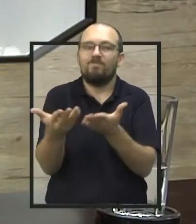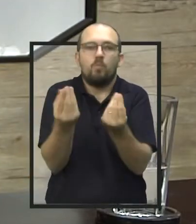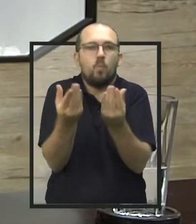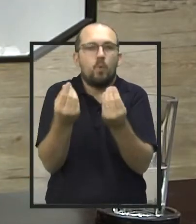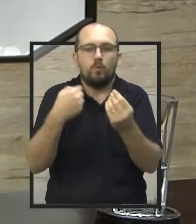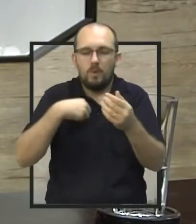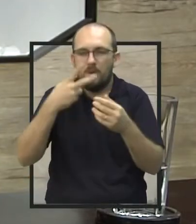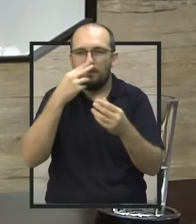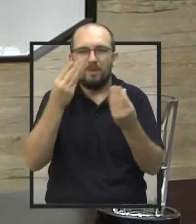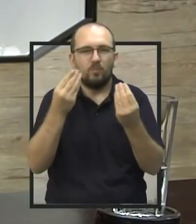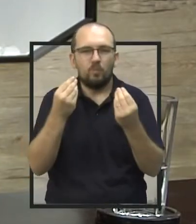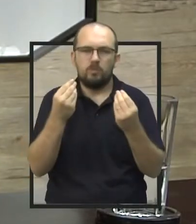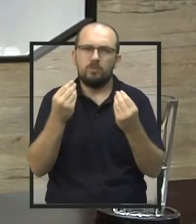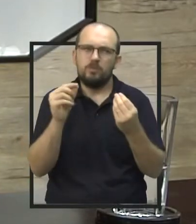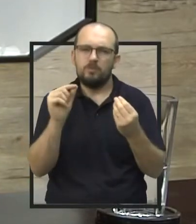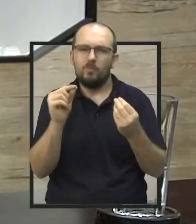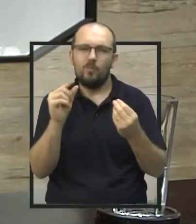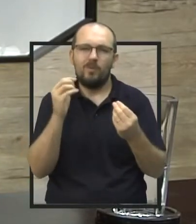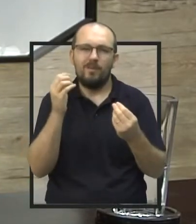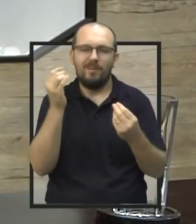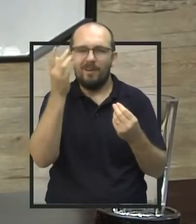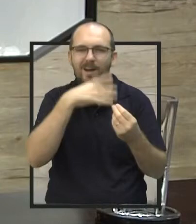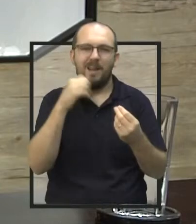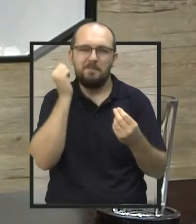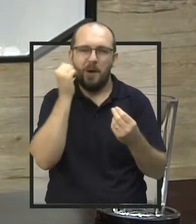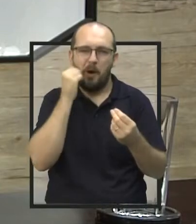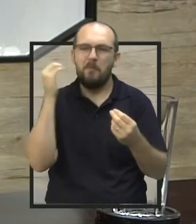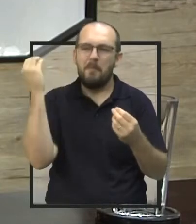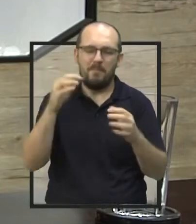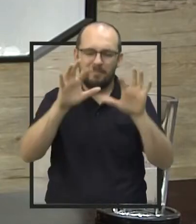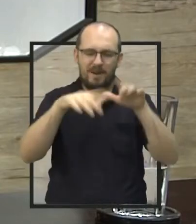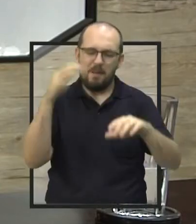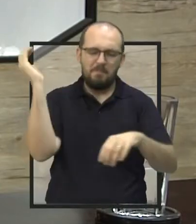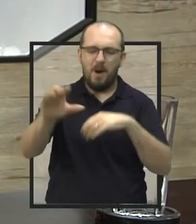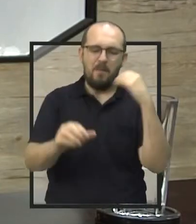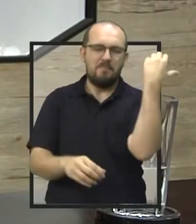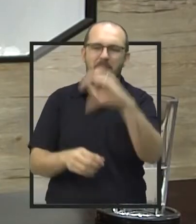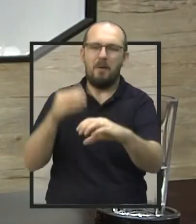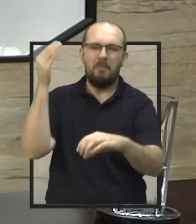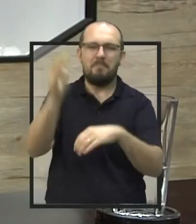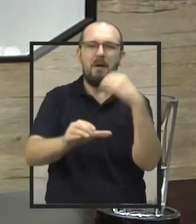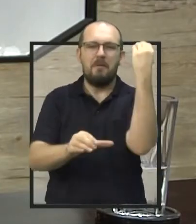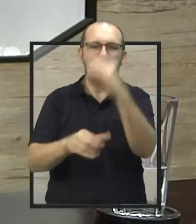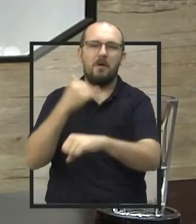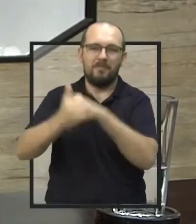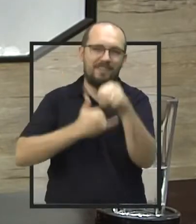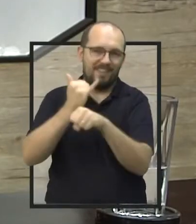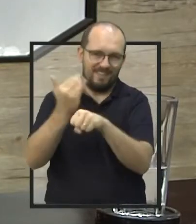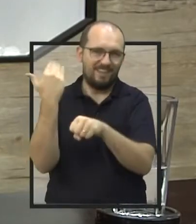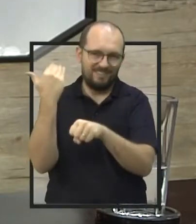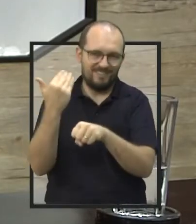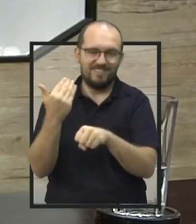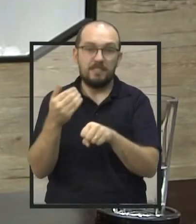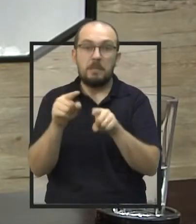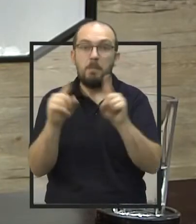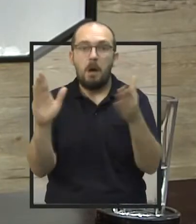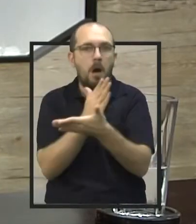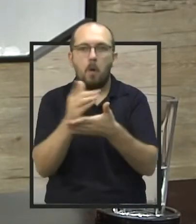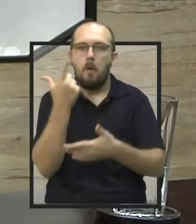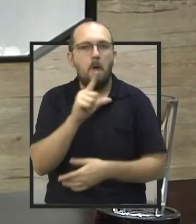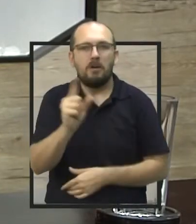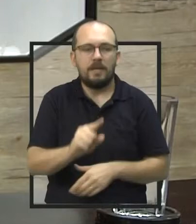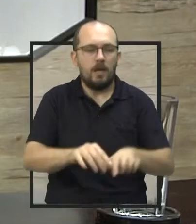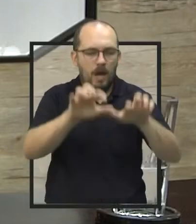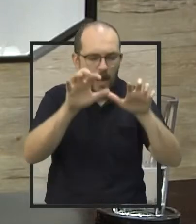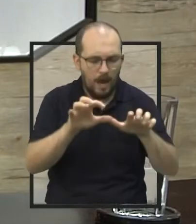que existem. E na própria narrativa, né? Imagino que agora você lê o livro e até se autocritica em algumas